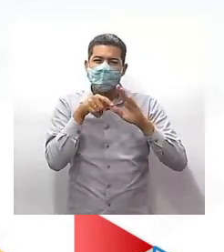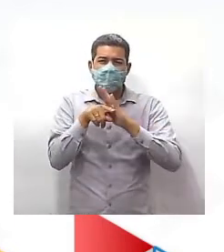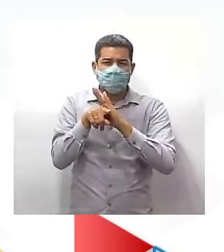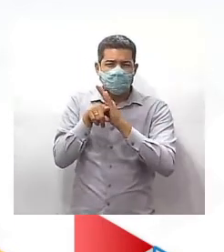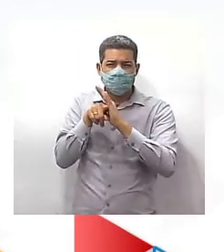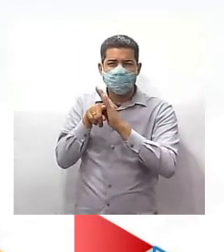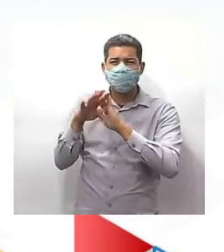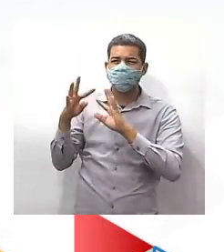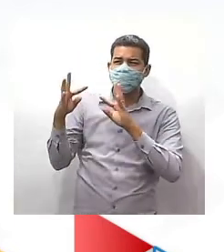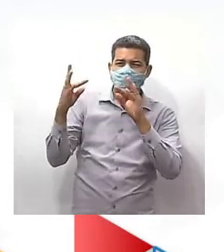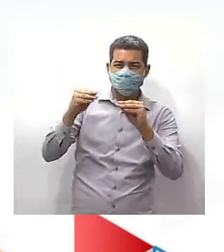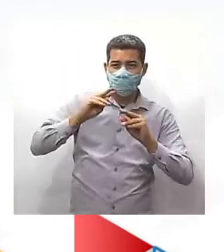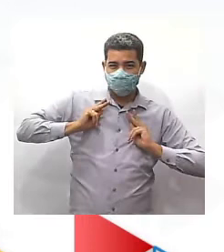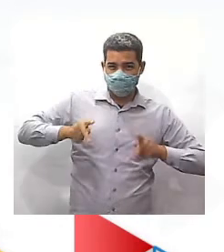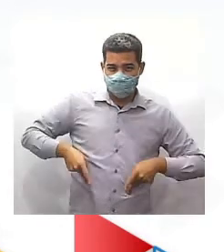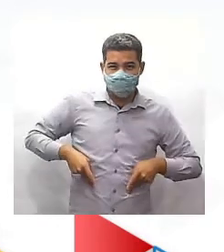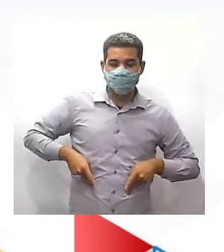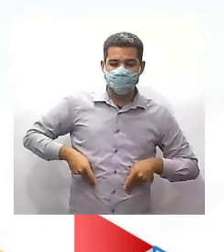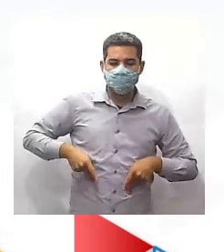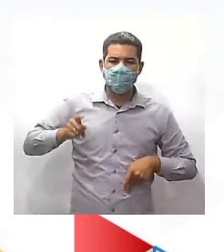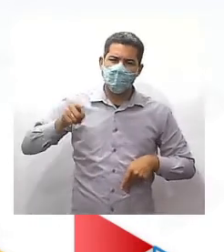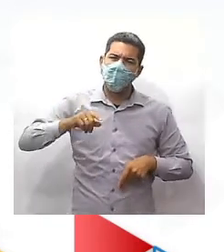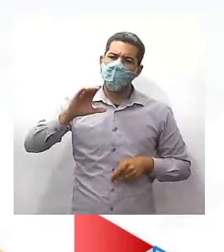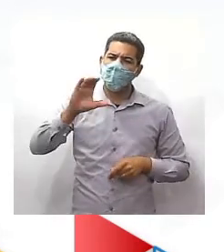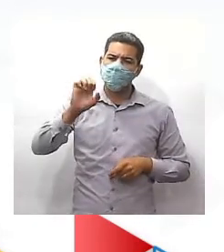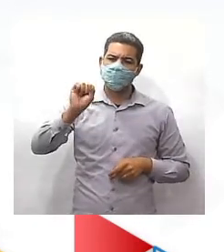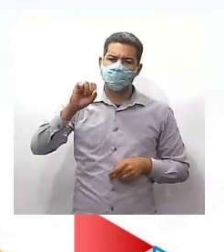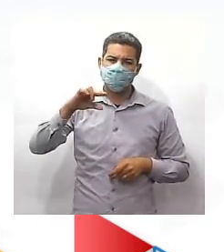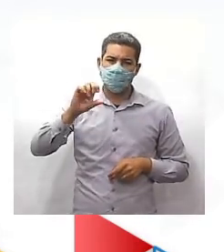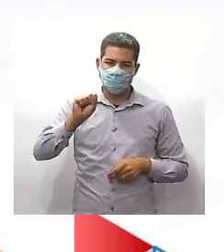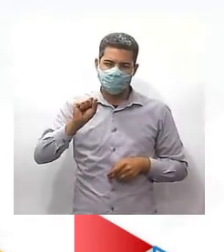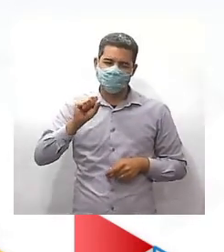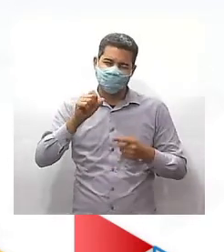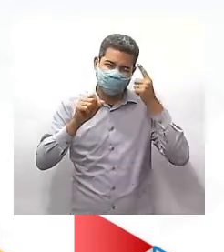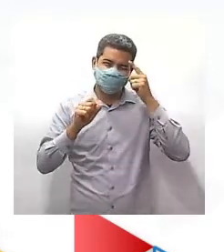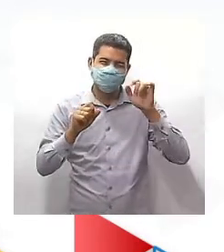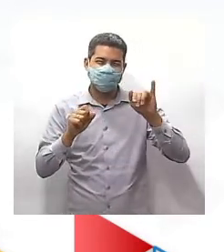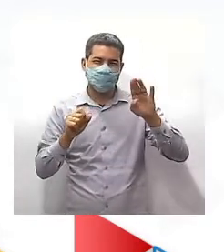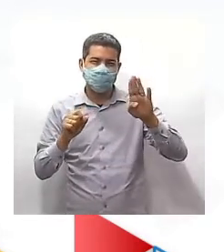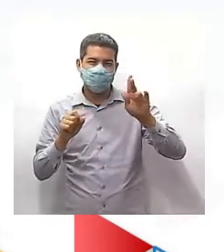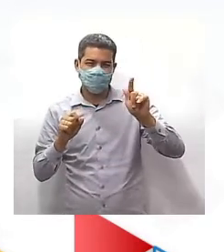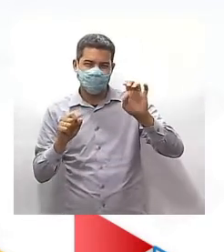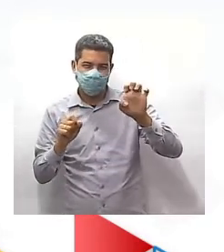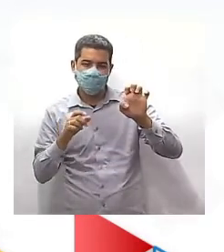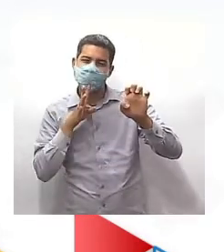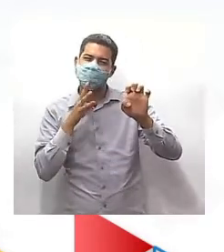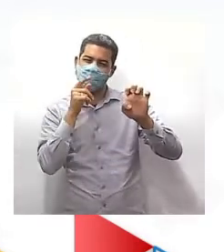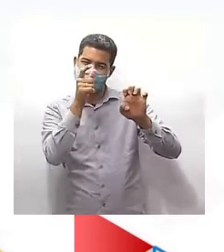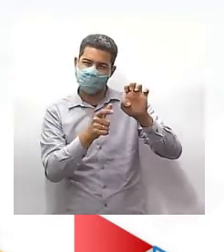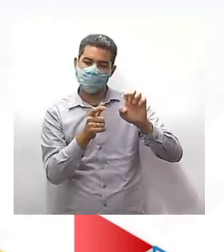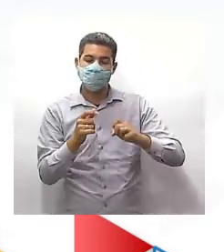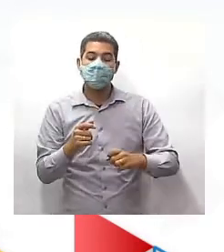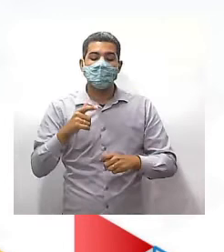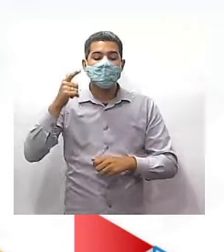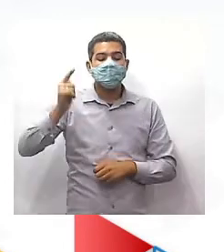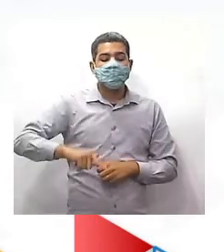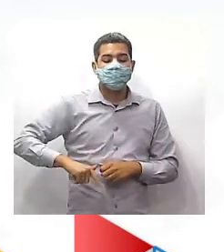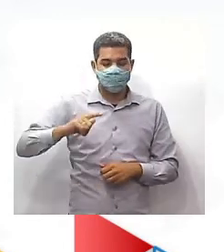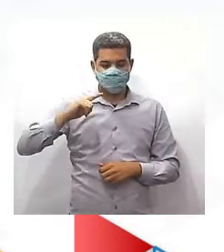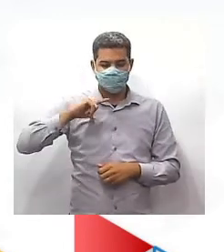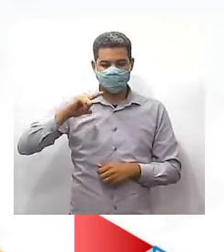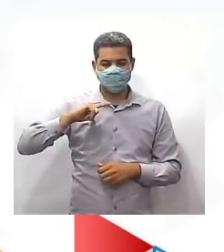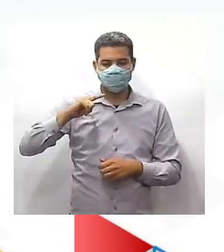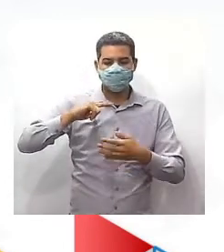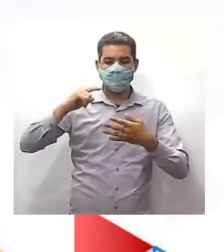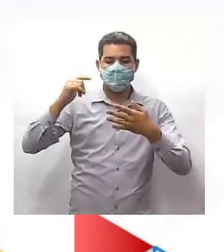investigar toda a população, será um censo, ok? IBGE bem representado aí. E existem 3